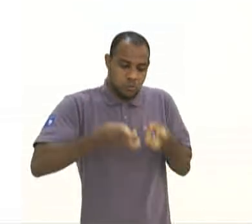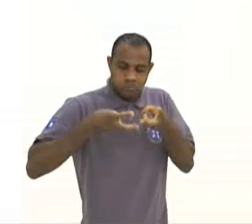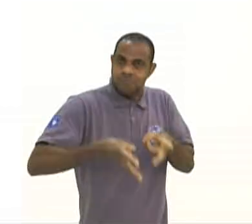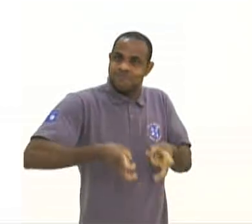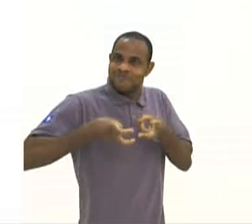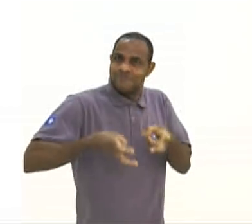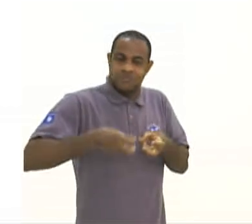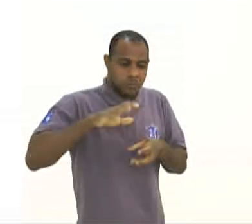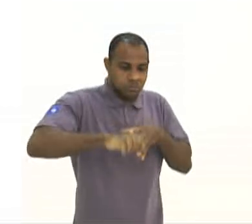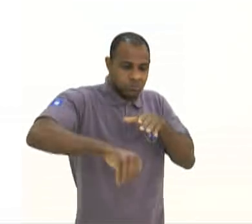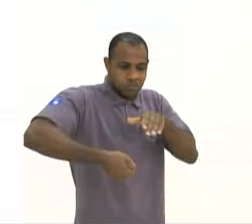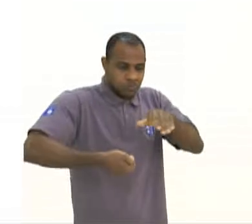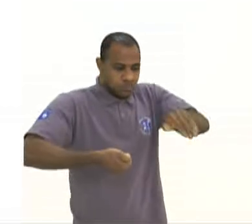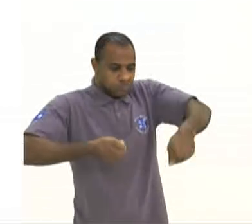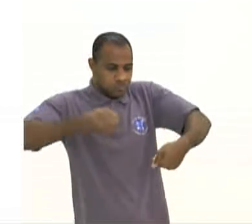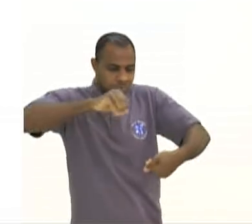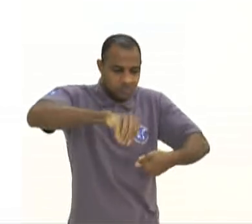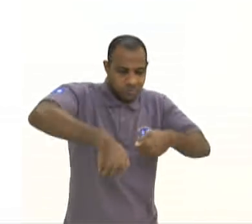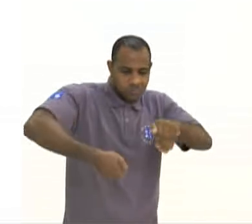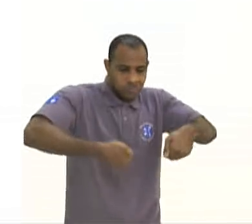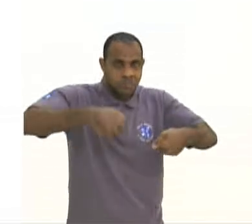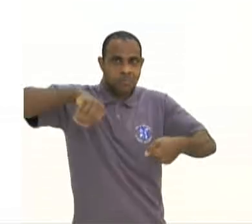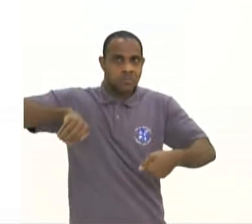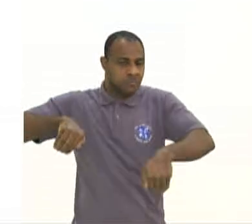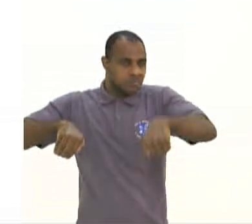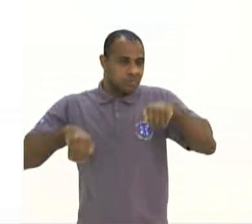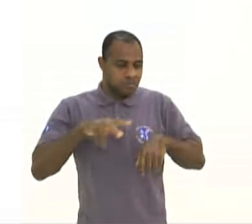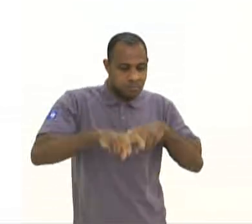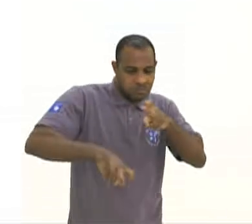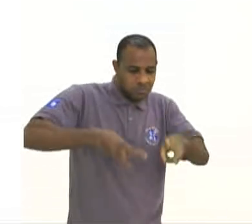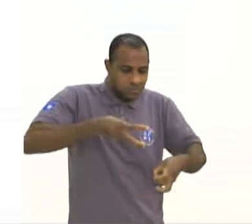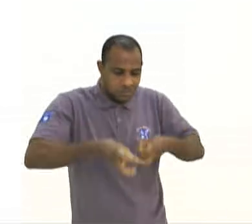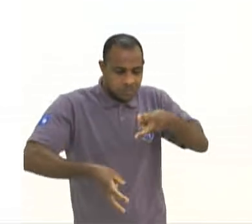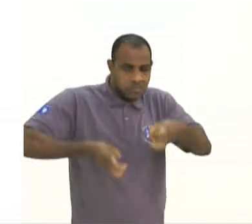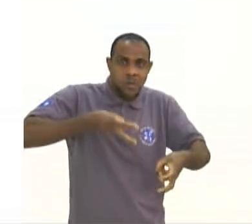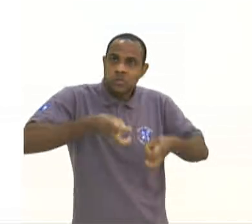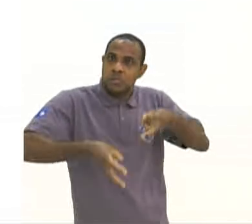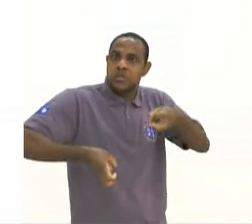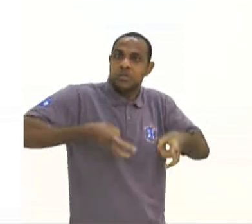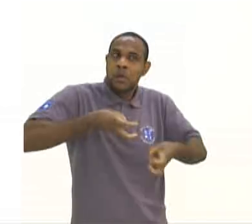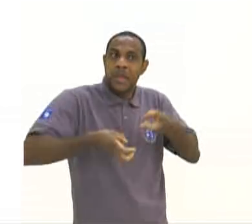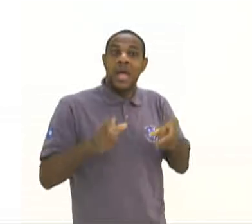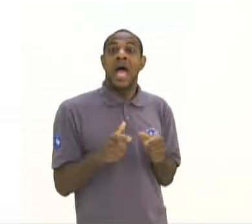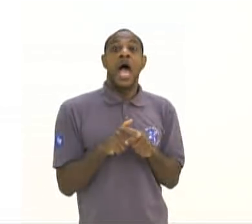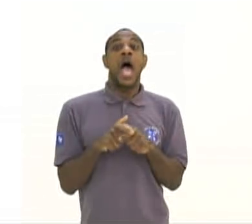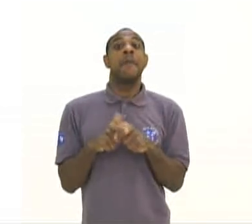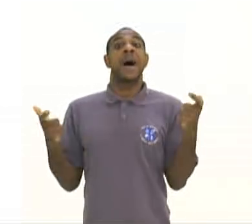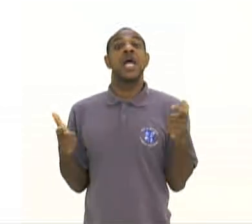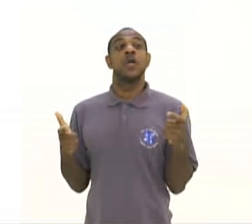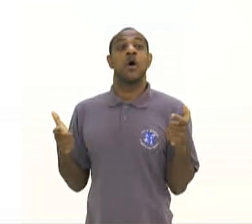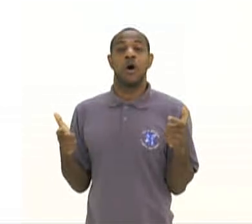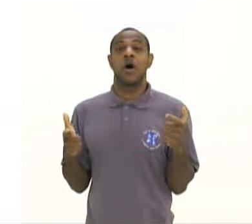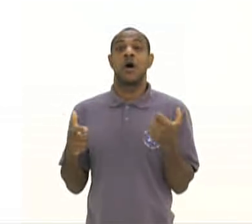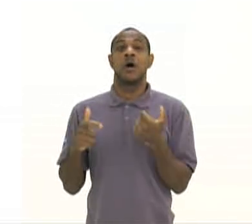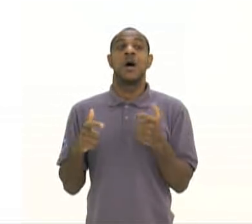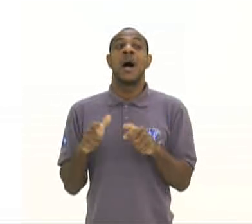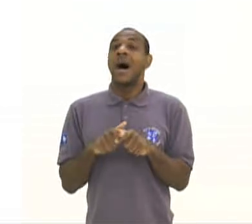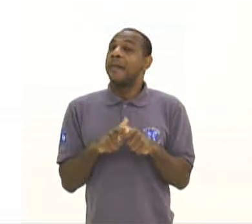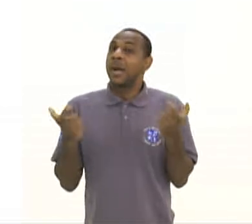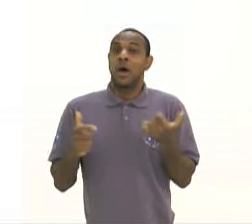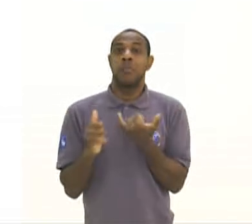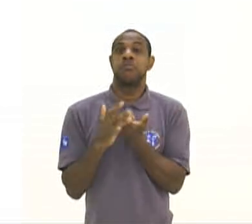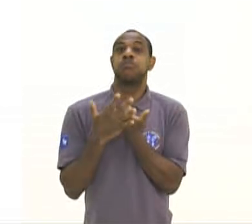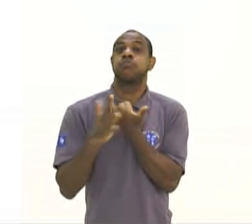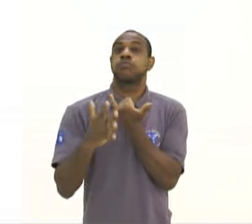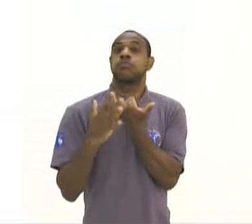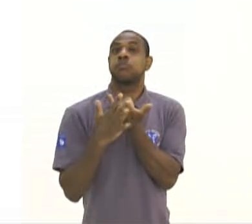mina de Chuquicamata, na cidade de Calama, no Chile, é a maior mina de cobre a céu